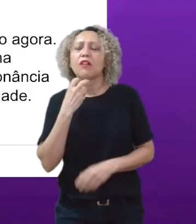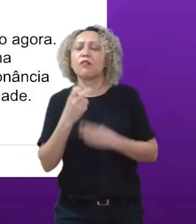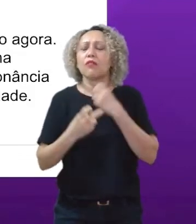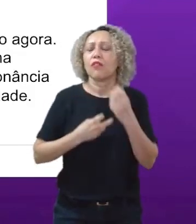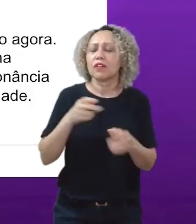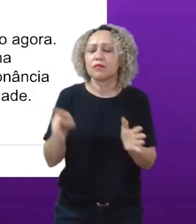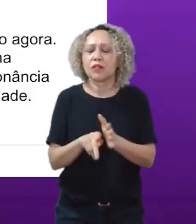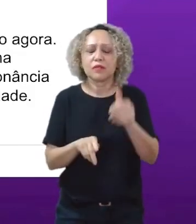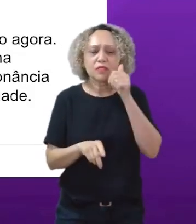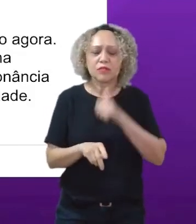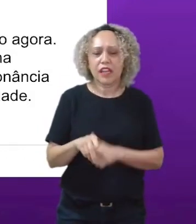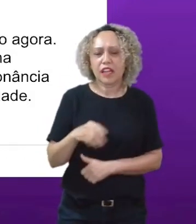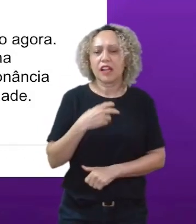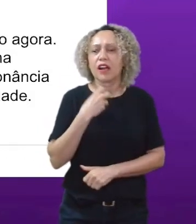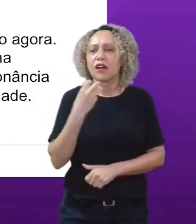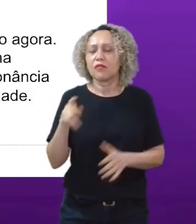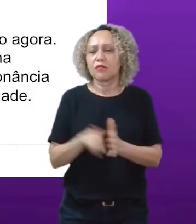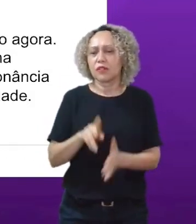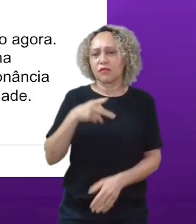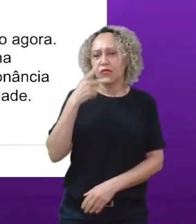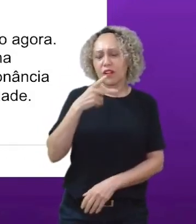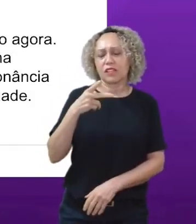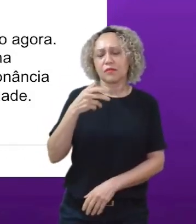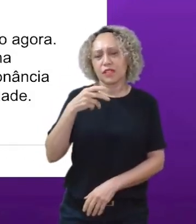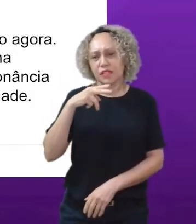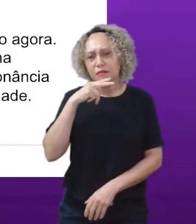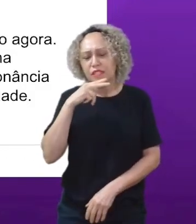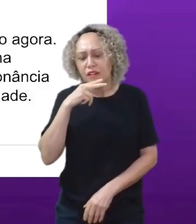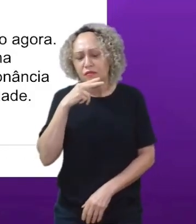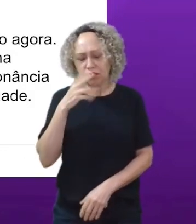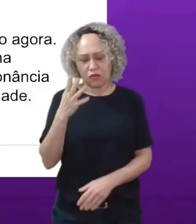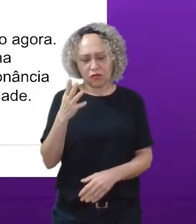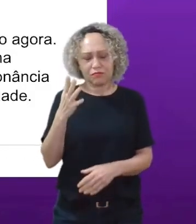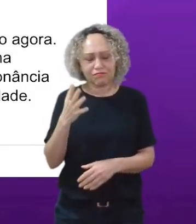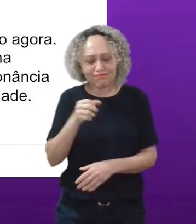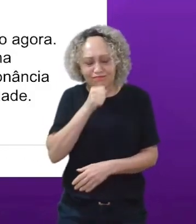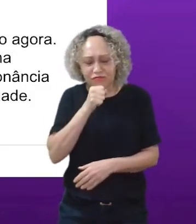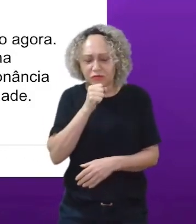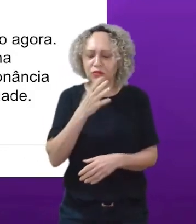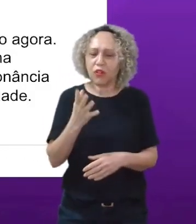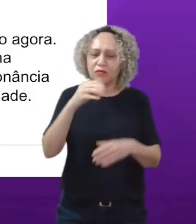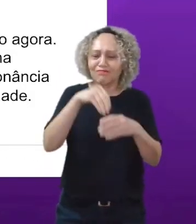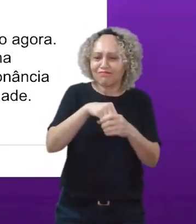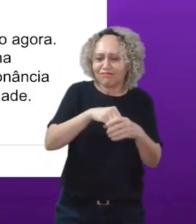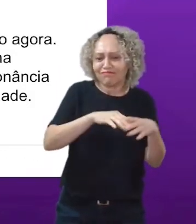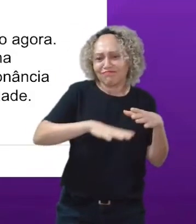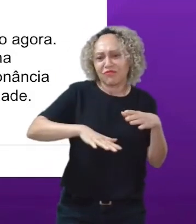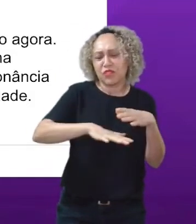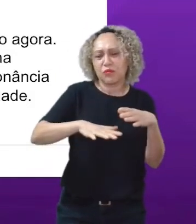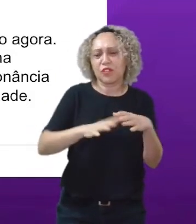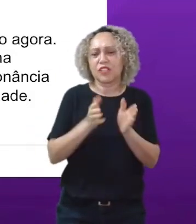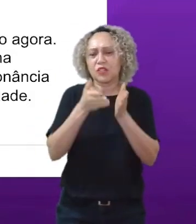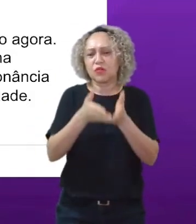bisavó ecoou criança nos porões do navio. Ecoou lamentos de uma infância perdida. A voz de minha avó